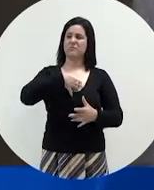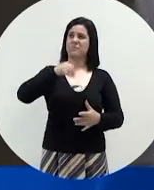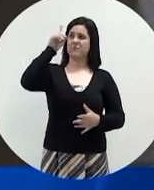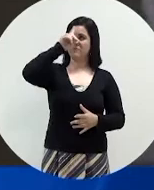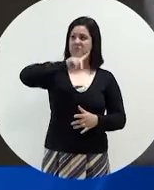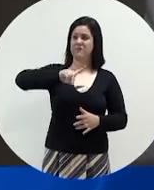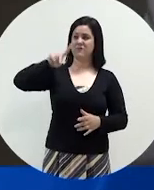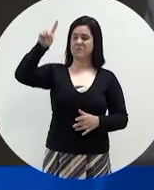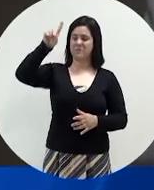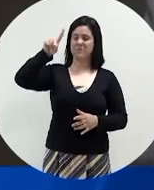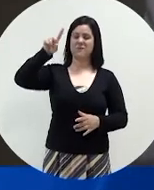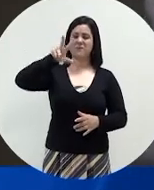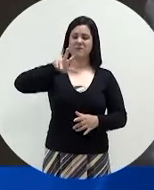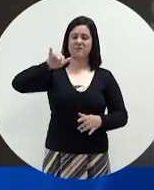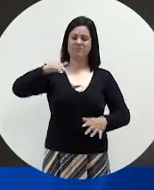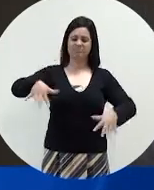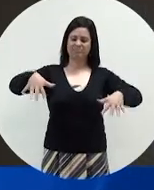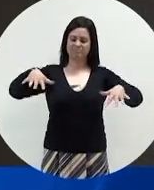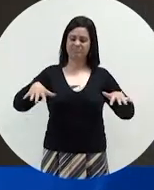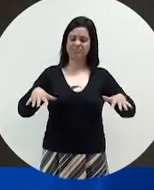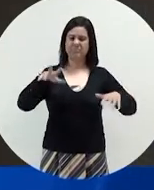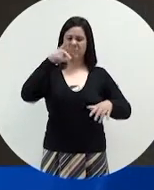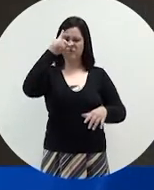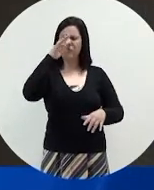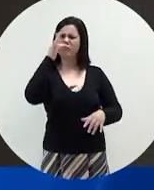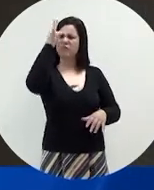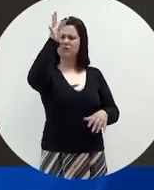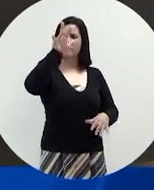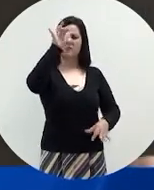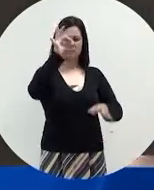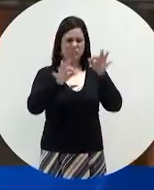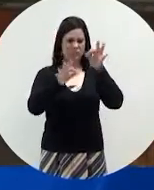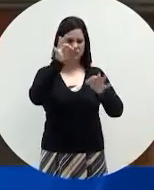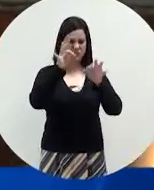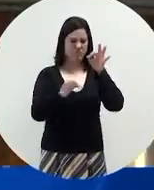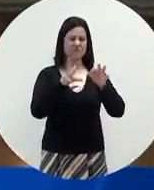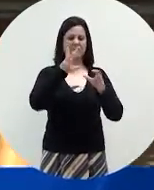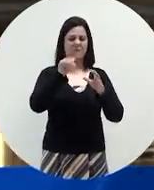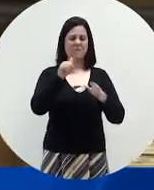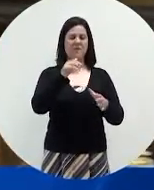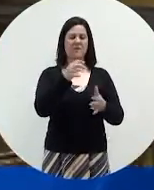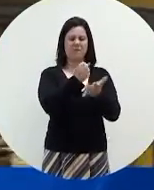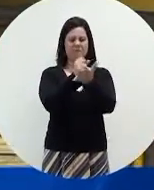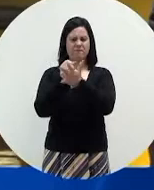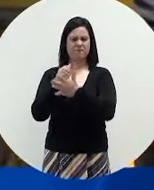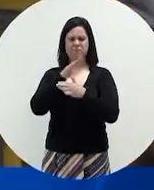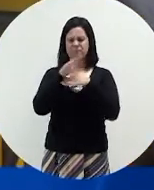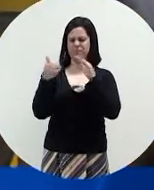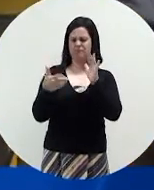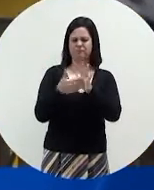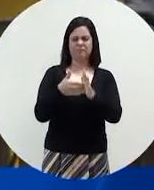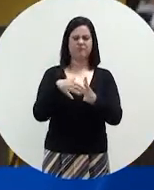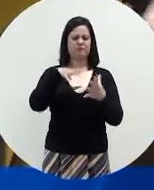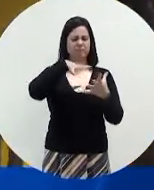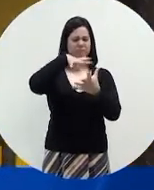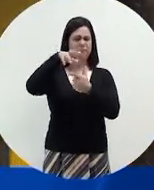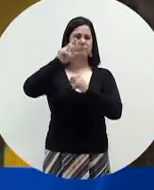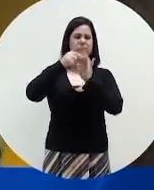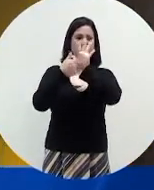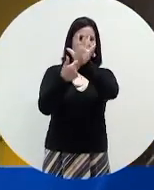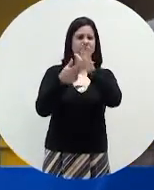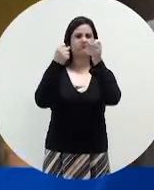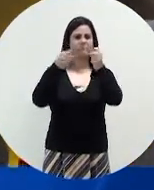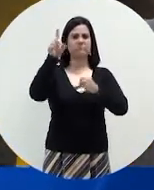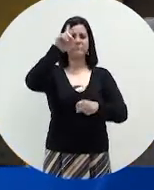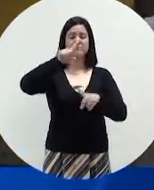irado logo e vocês morrerão. Felizes são aqueles que buscam a proteção de Deus. Esse salmo é um salmo messiânico, fala de